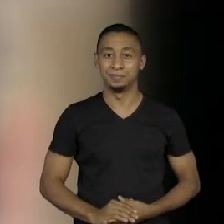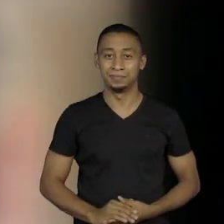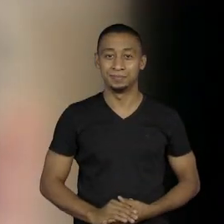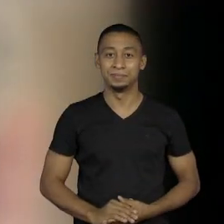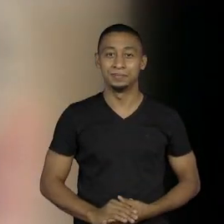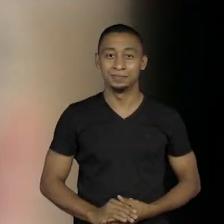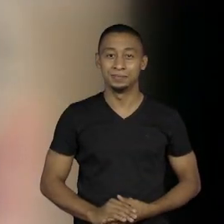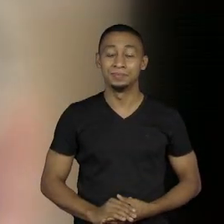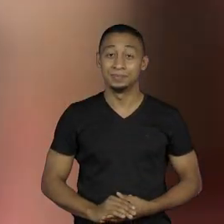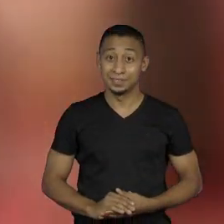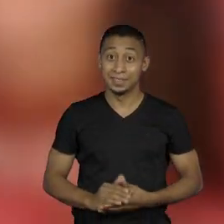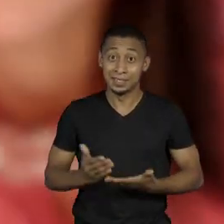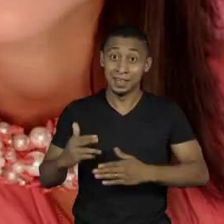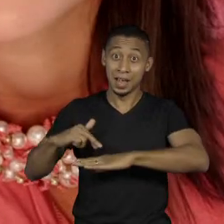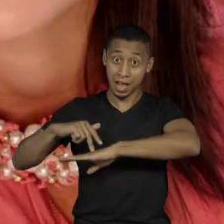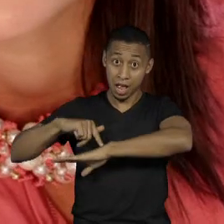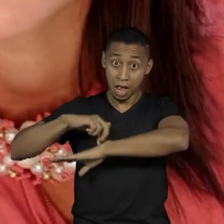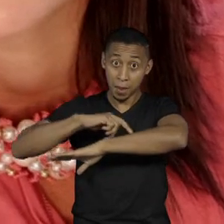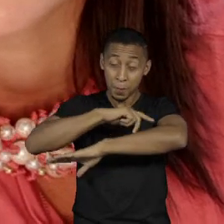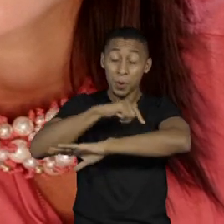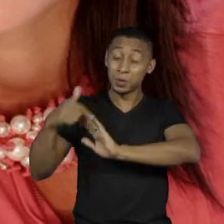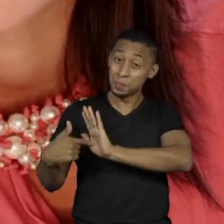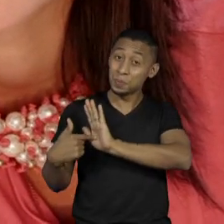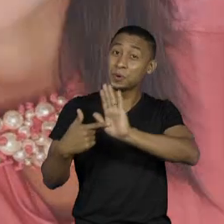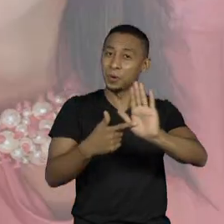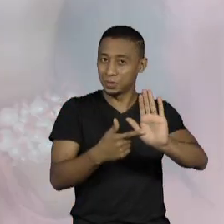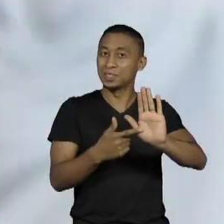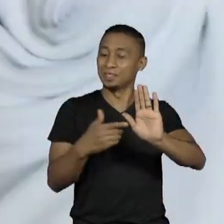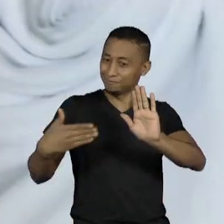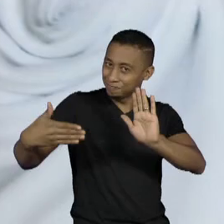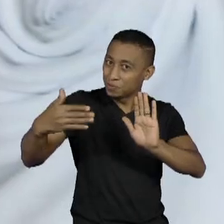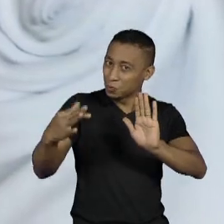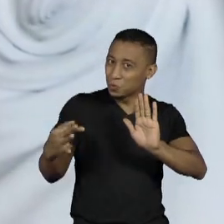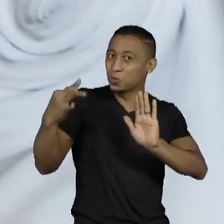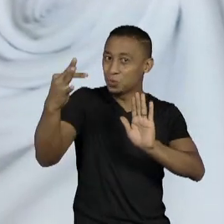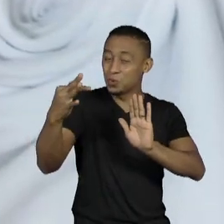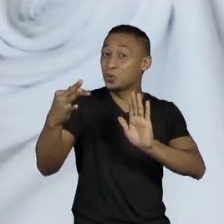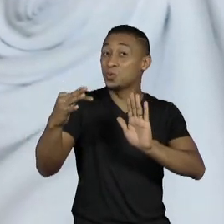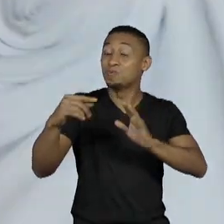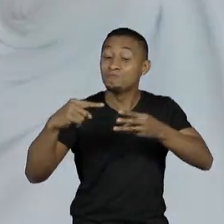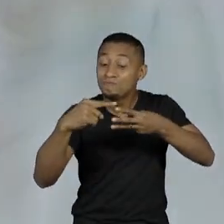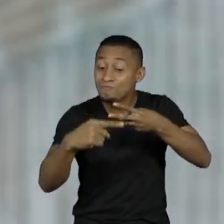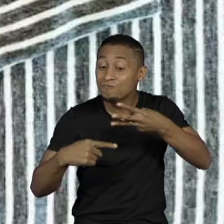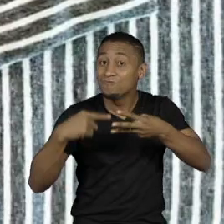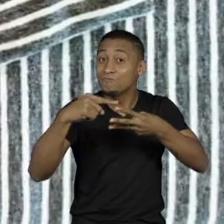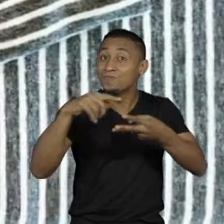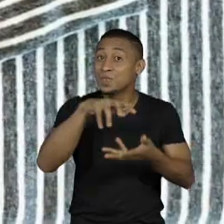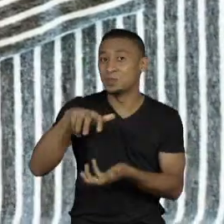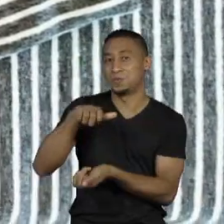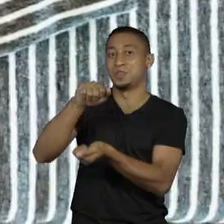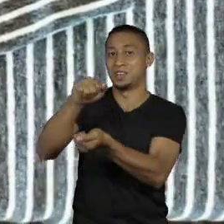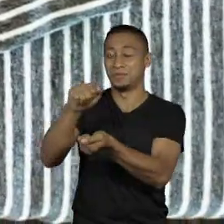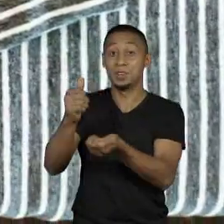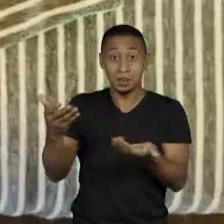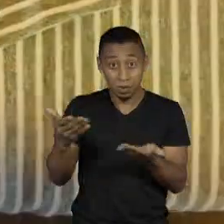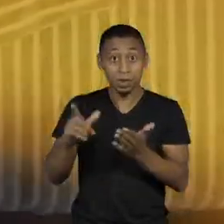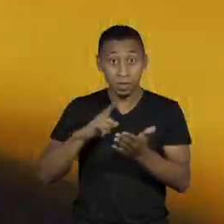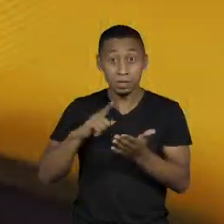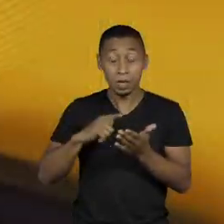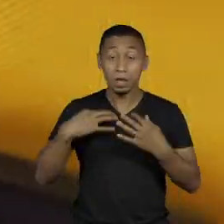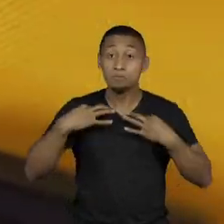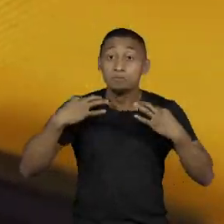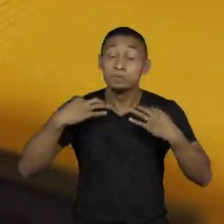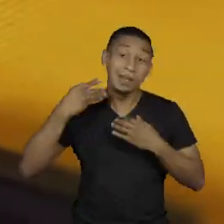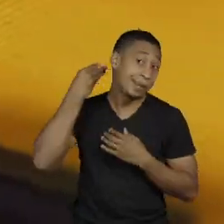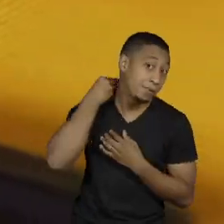A tendência da moda é reciclar. Hoje, o que é produzido por elas tem etiqueta ecológica. A geração de resíduos